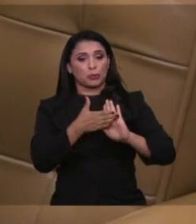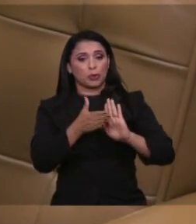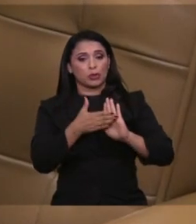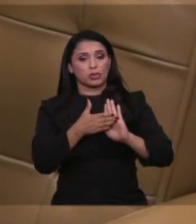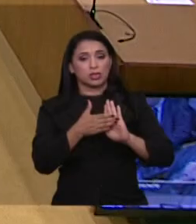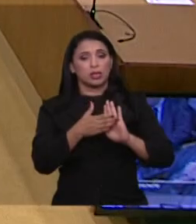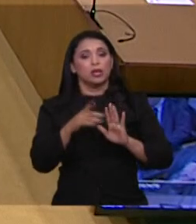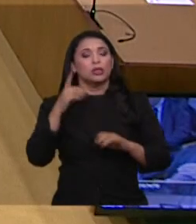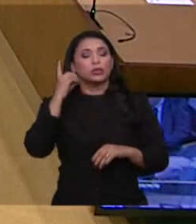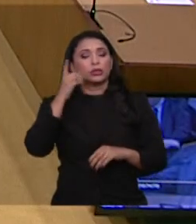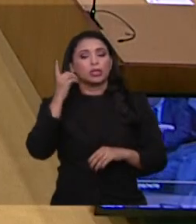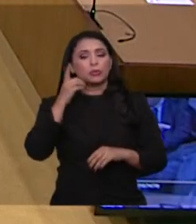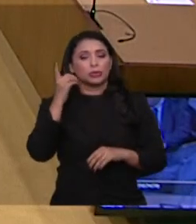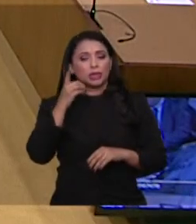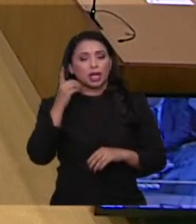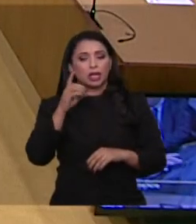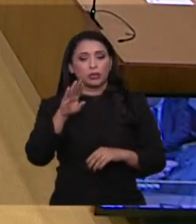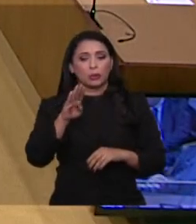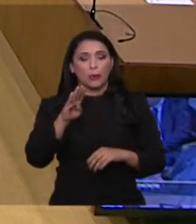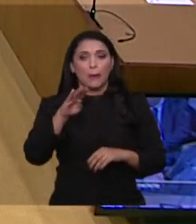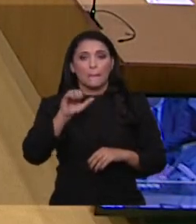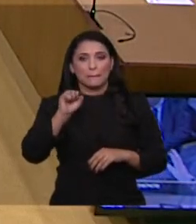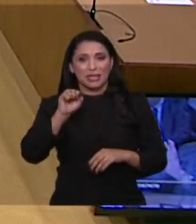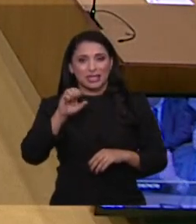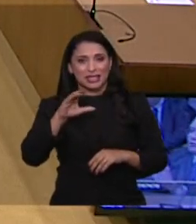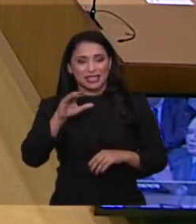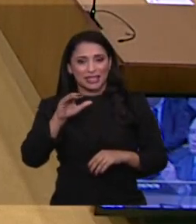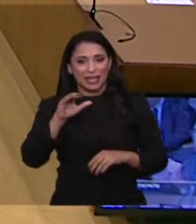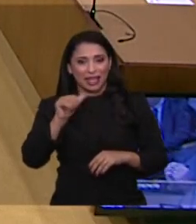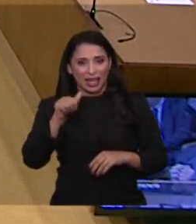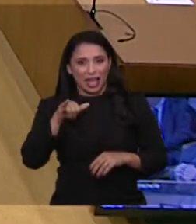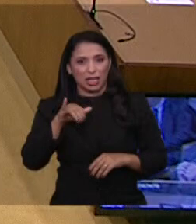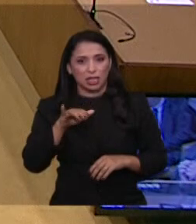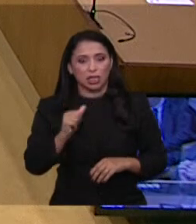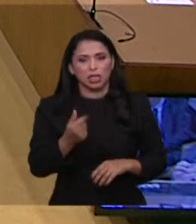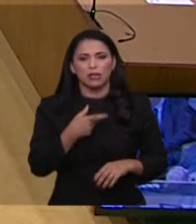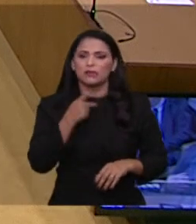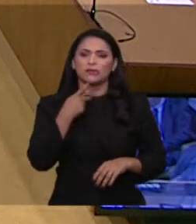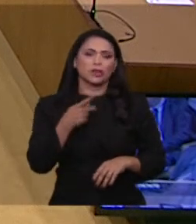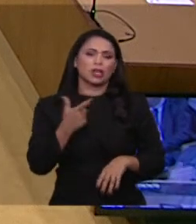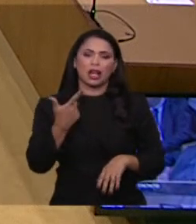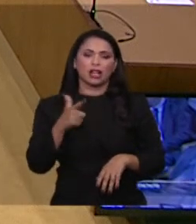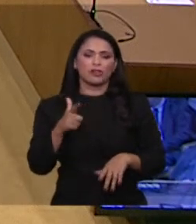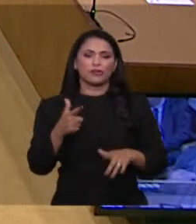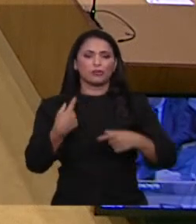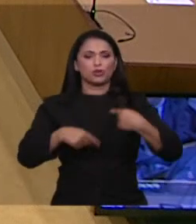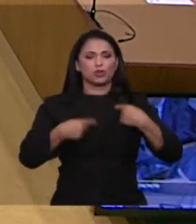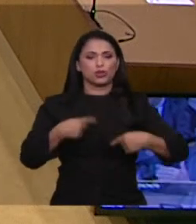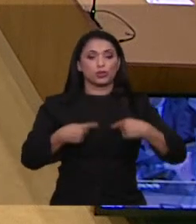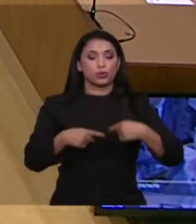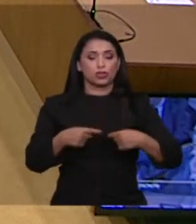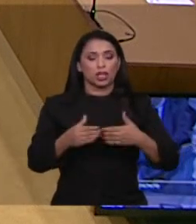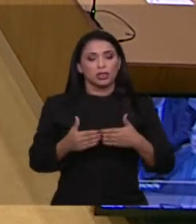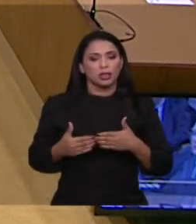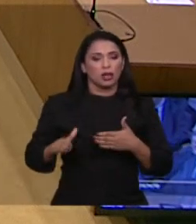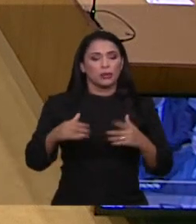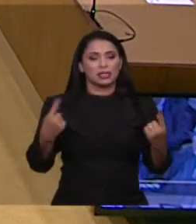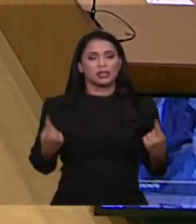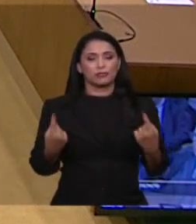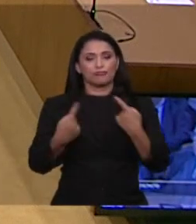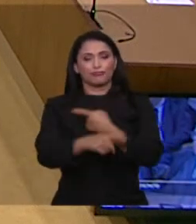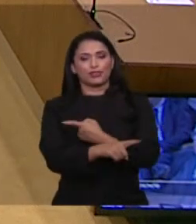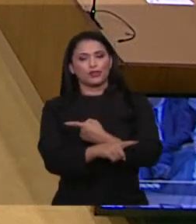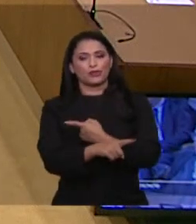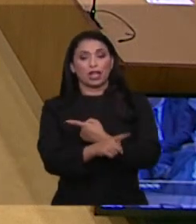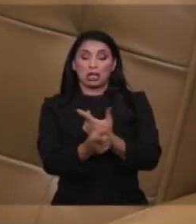deputado Biscaia e o assentamento, não vamos discutir, não é? E a partir daí, então, essas ambiguidades foram